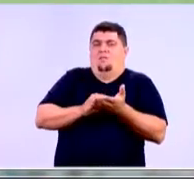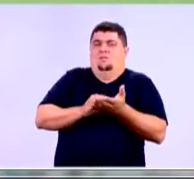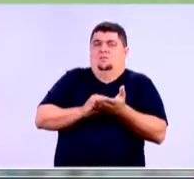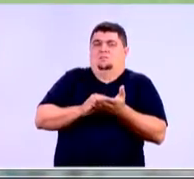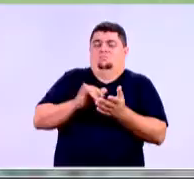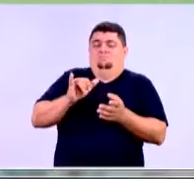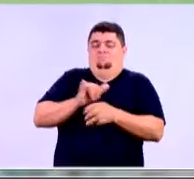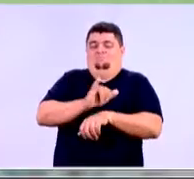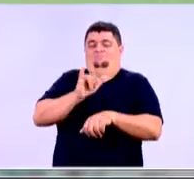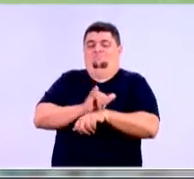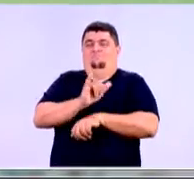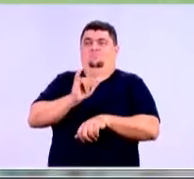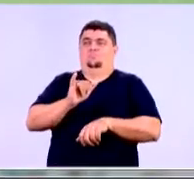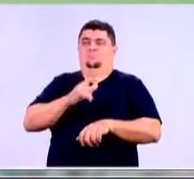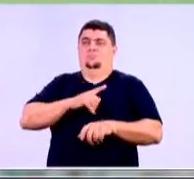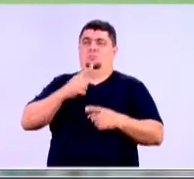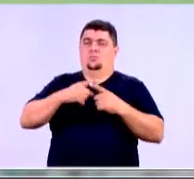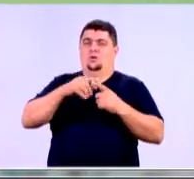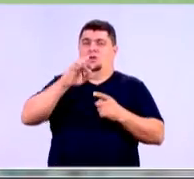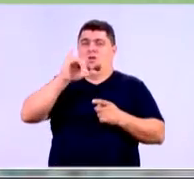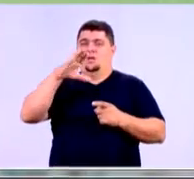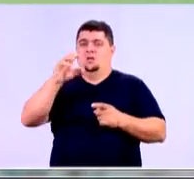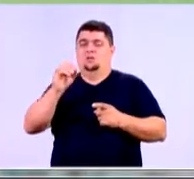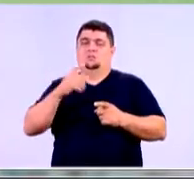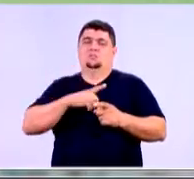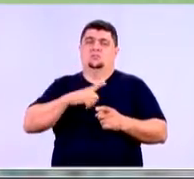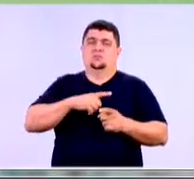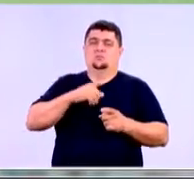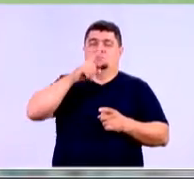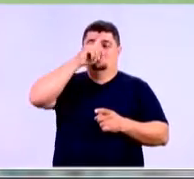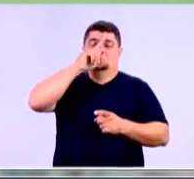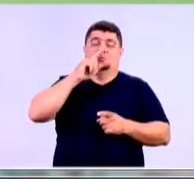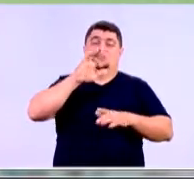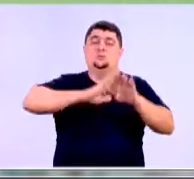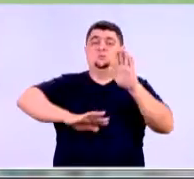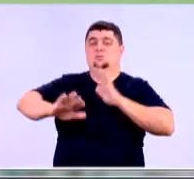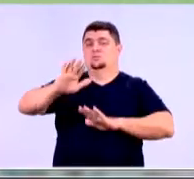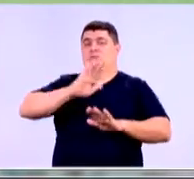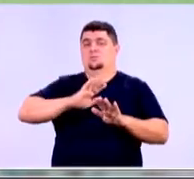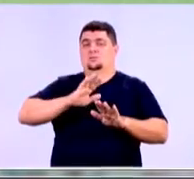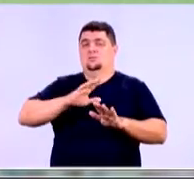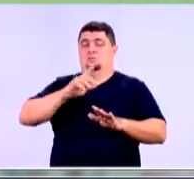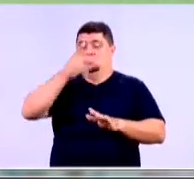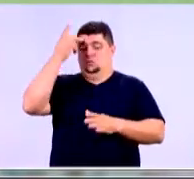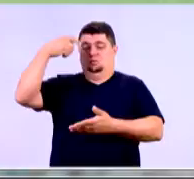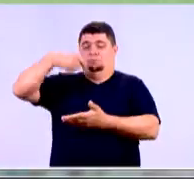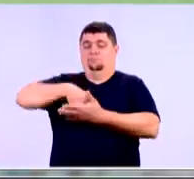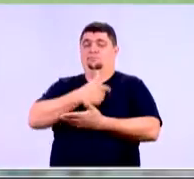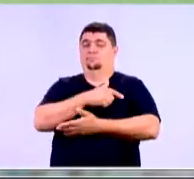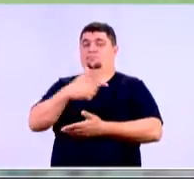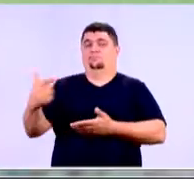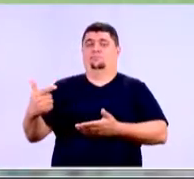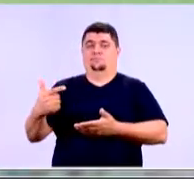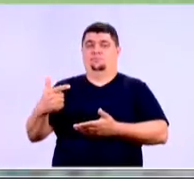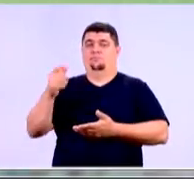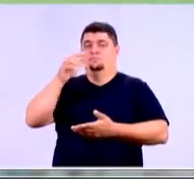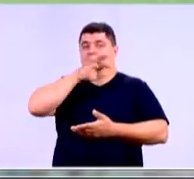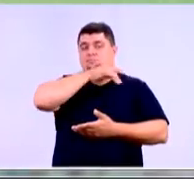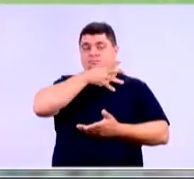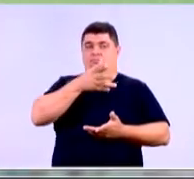risco. O risco maior que você sofre ao vender a prazo não é justamente não receber, ou seja, ter contas em atraso?